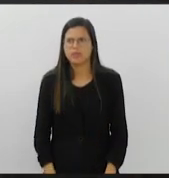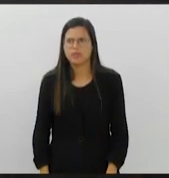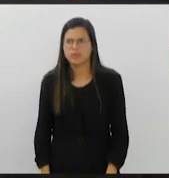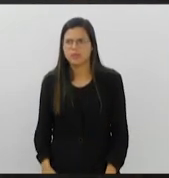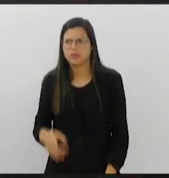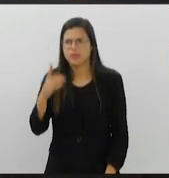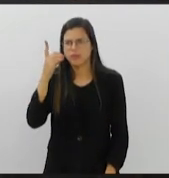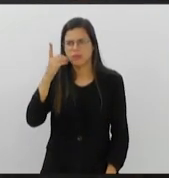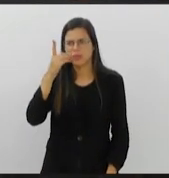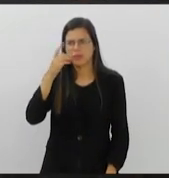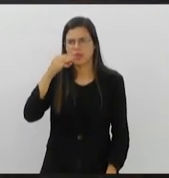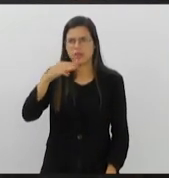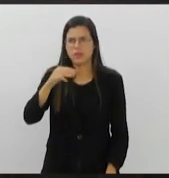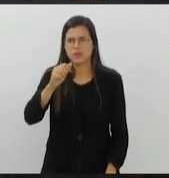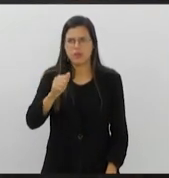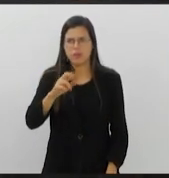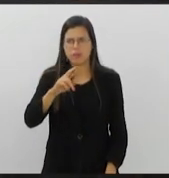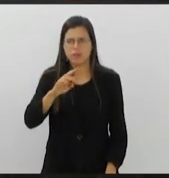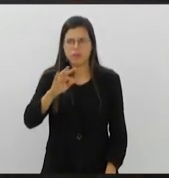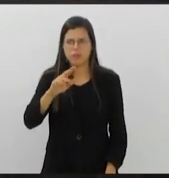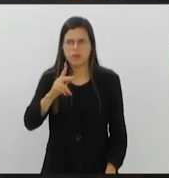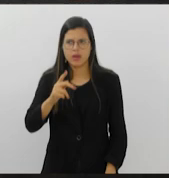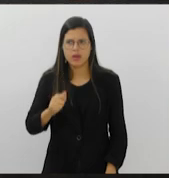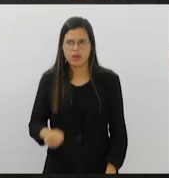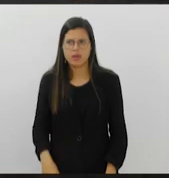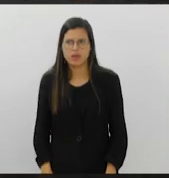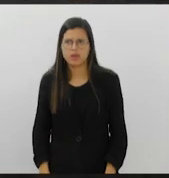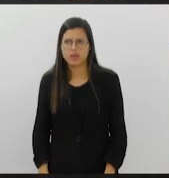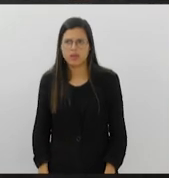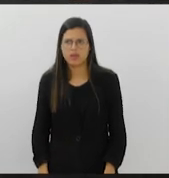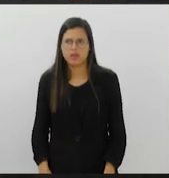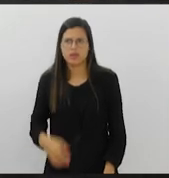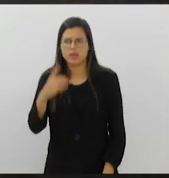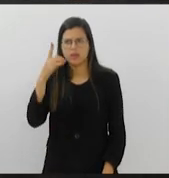Deputada Marta, deputada Murim também, eu consegui